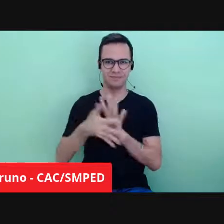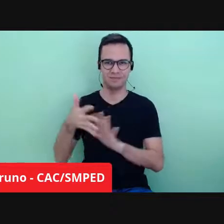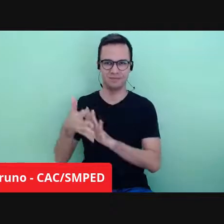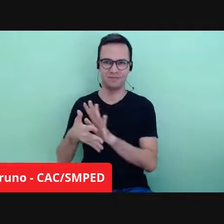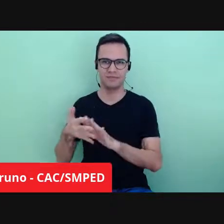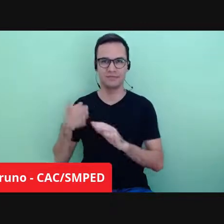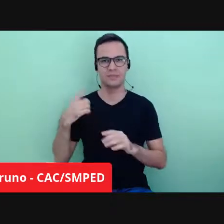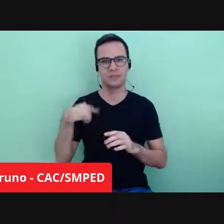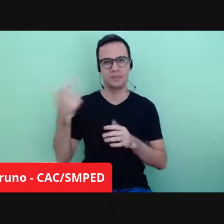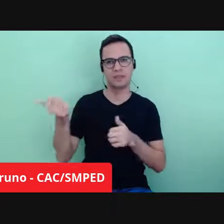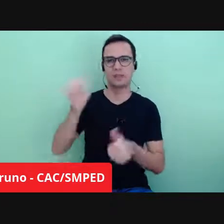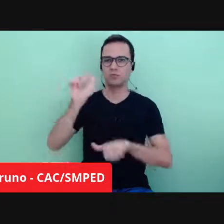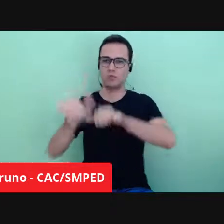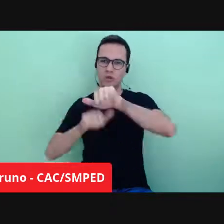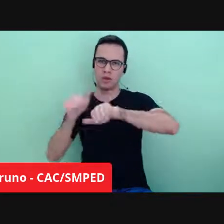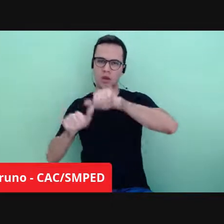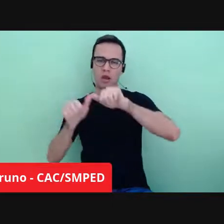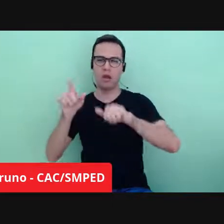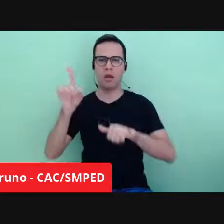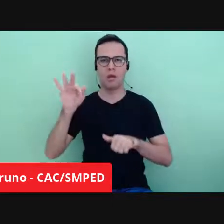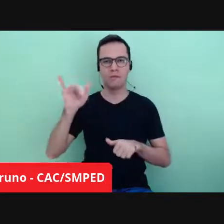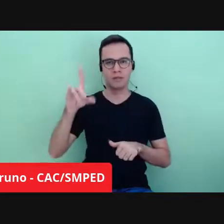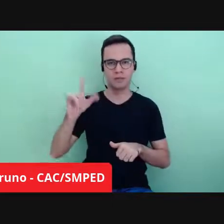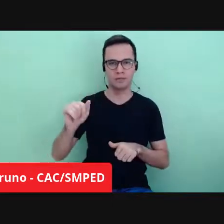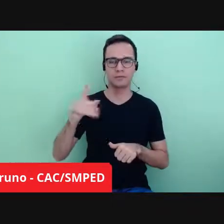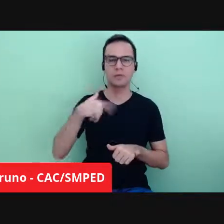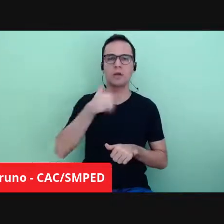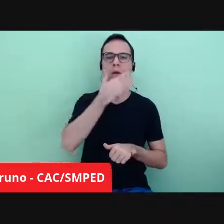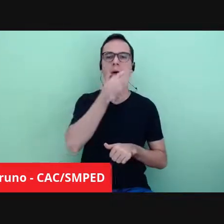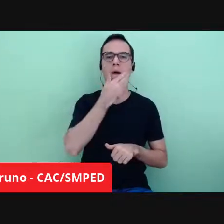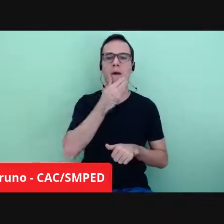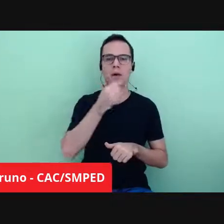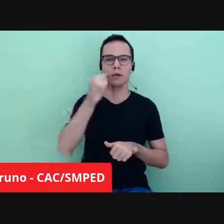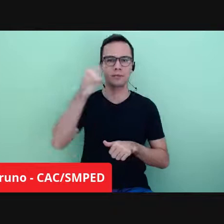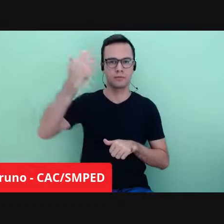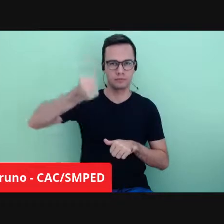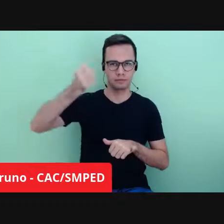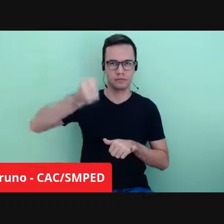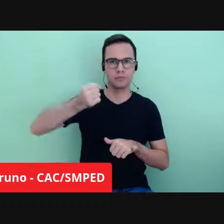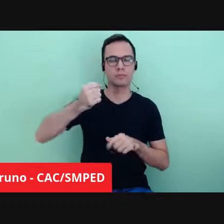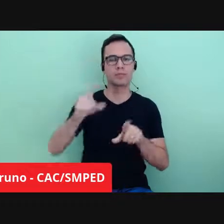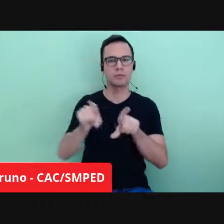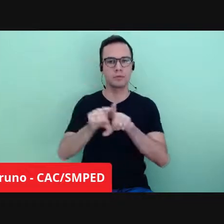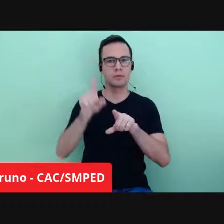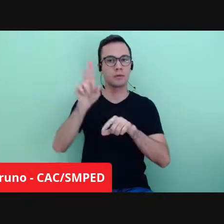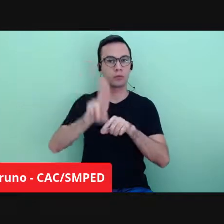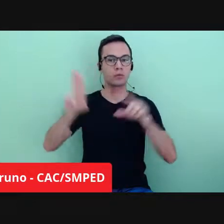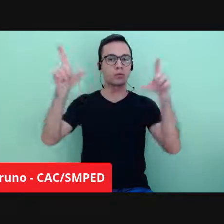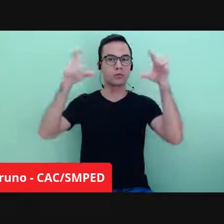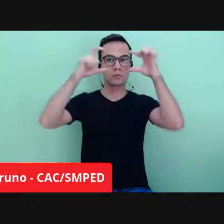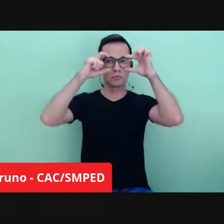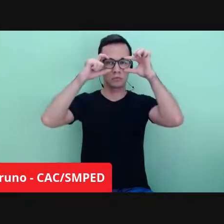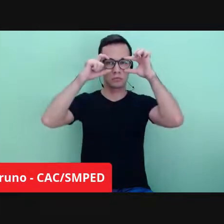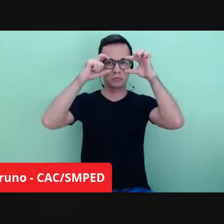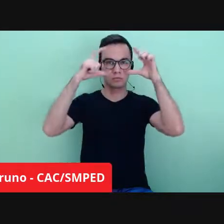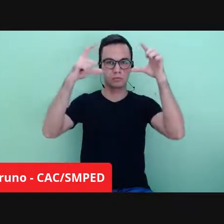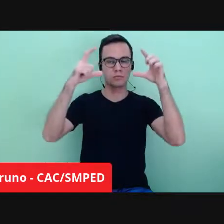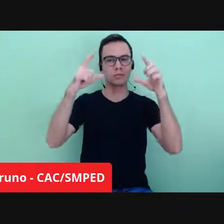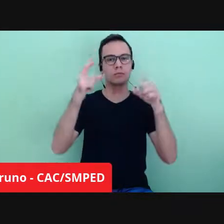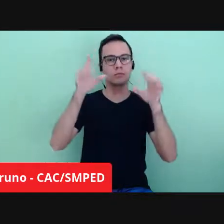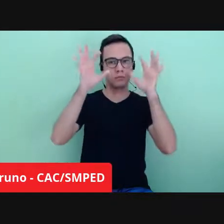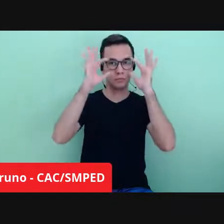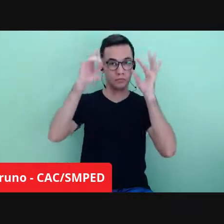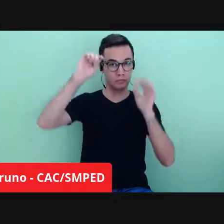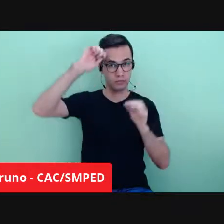está se revezando com o Felipe. O Bruno, ele é um homem de pele clara, também usa óculos de grau de